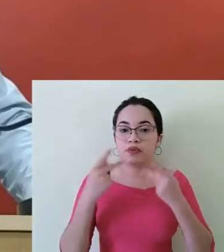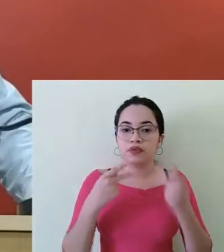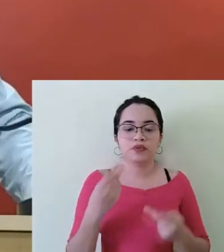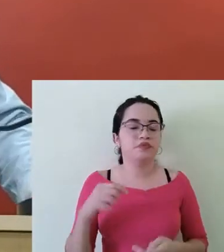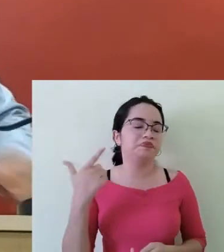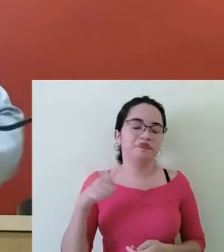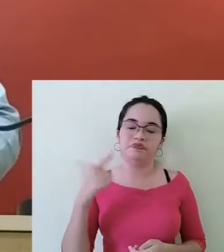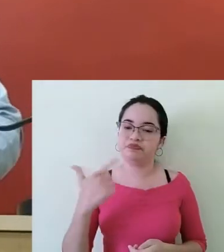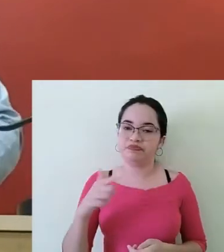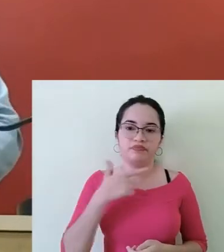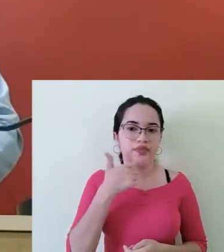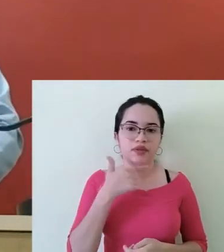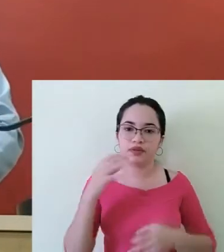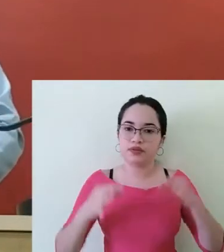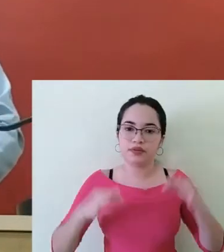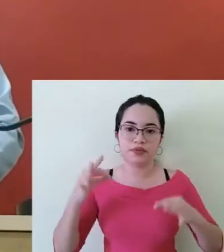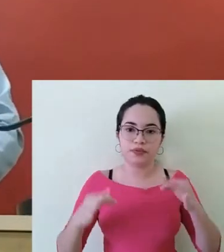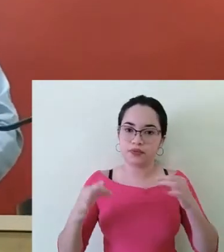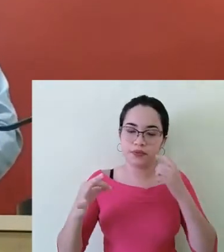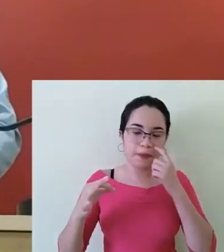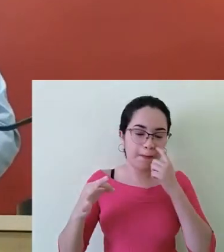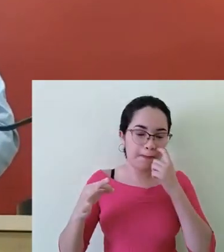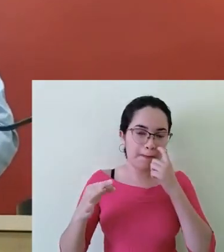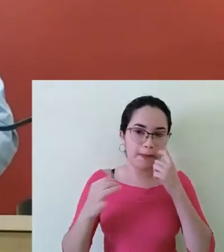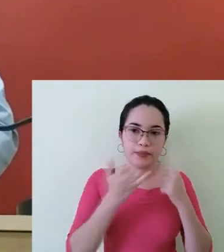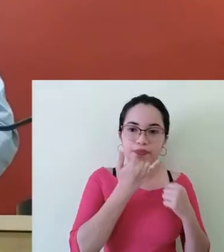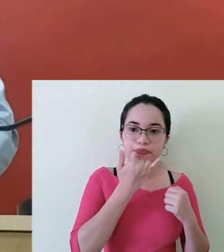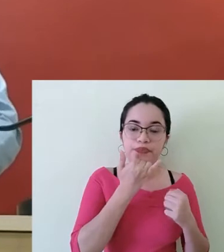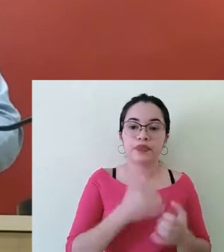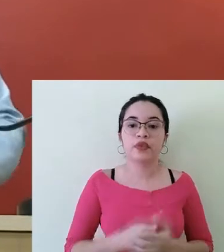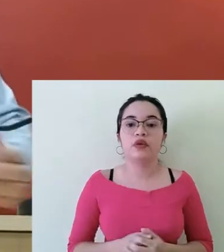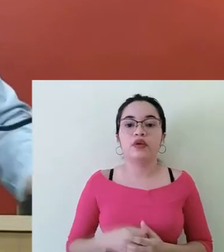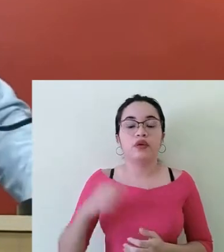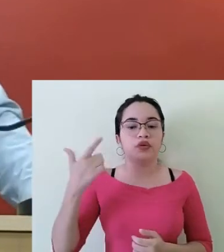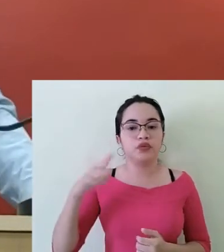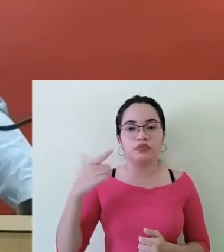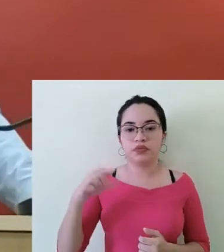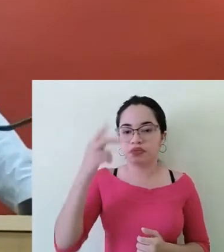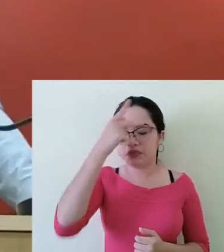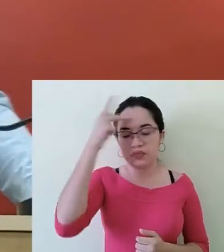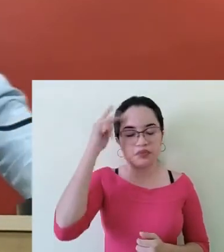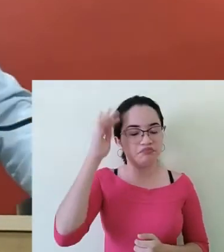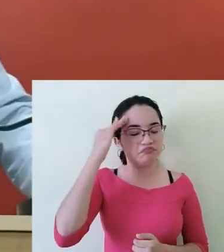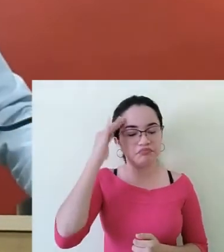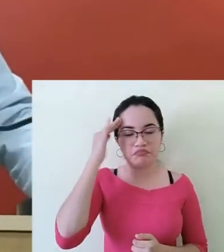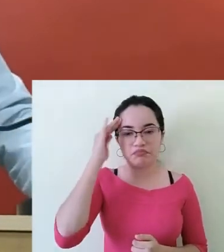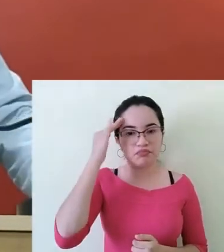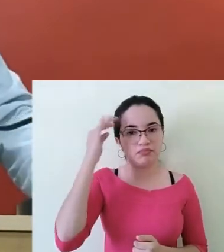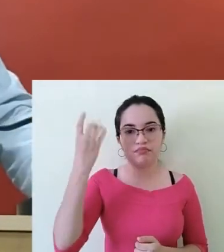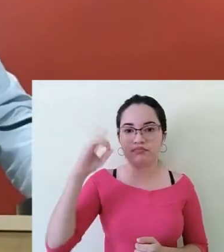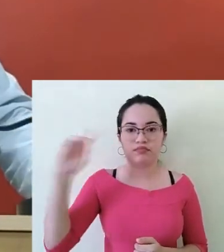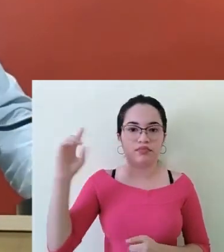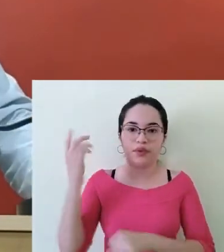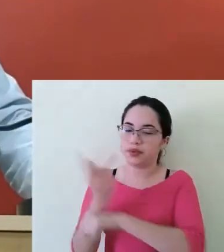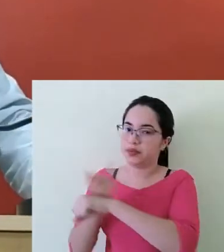que não existe ninguém justo, nenhum sequer. Não há ninguém que entenda a Deus, não